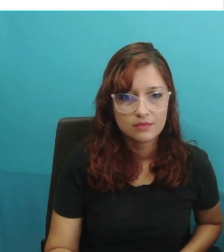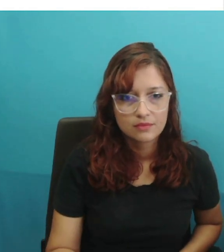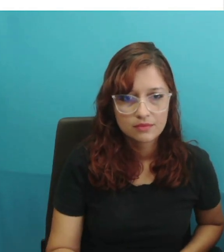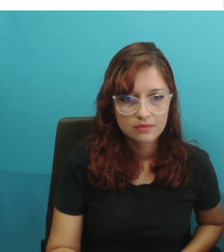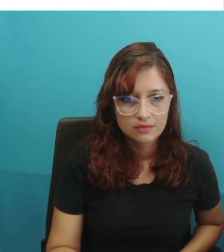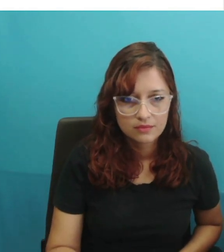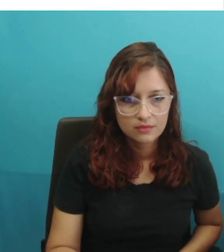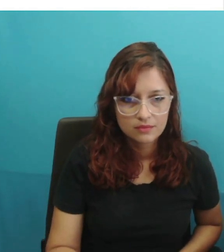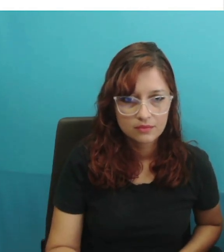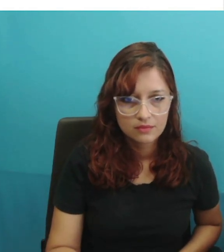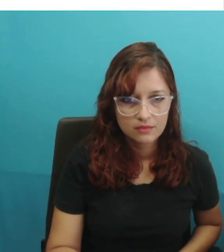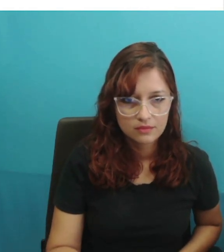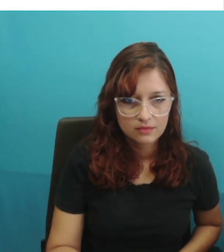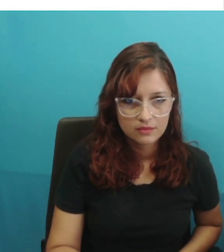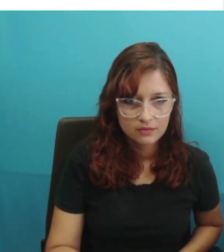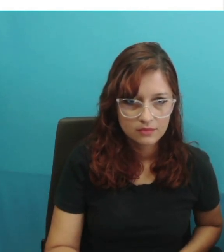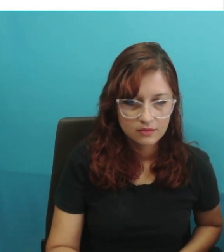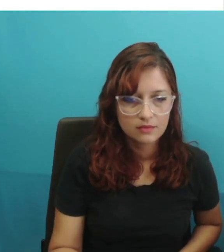verbo